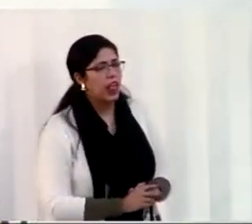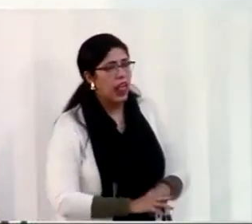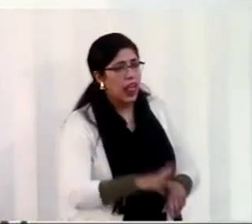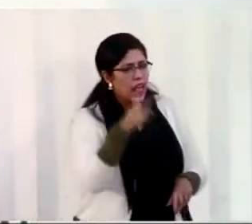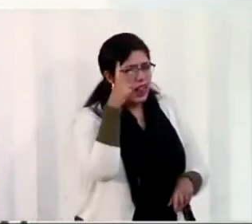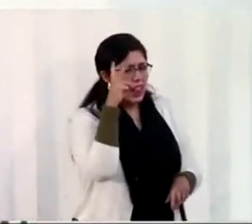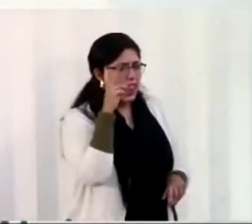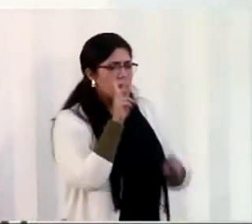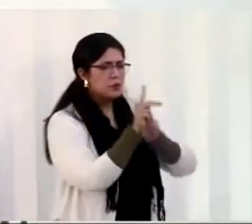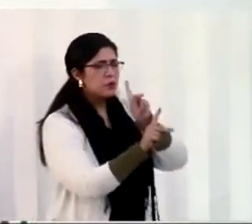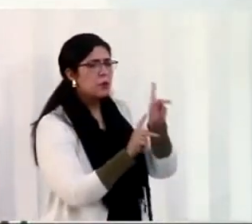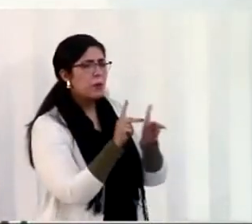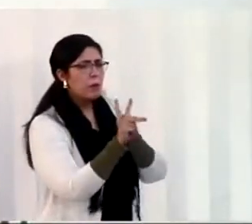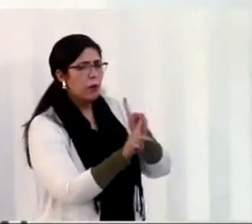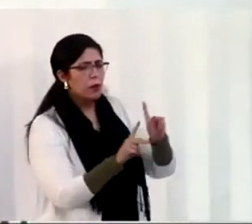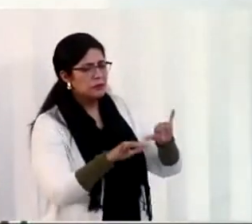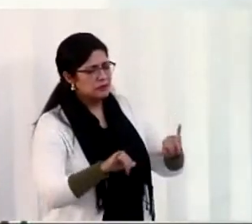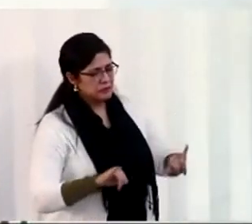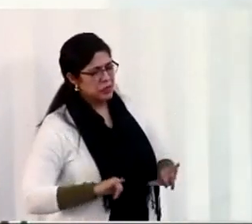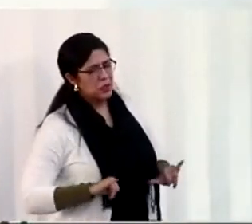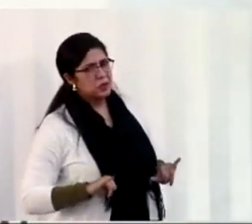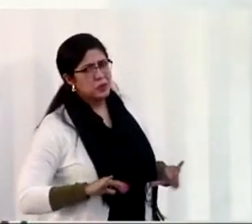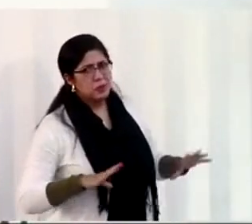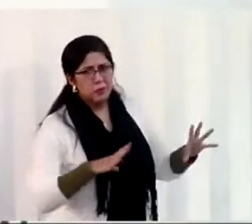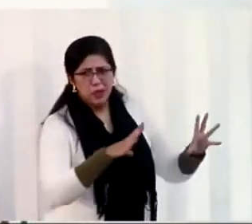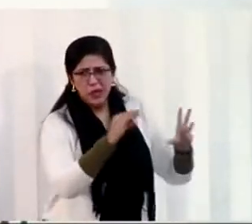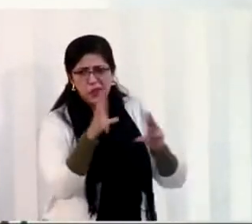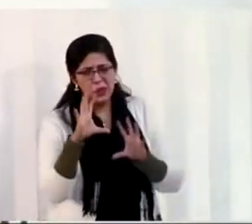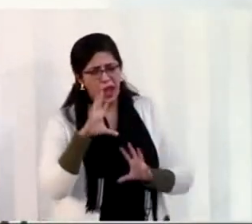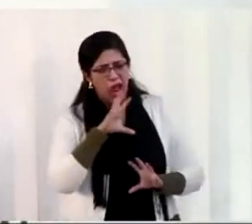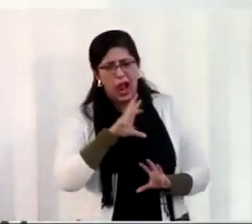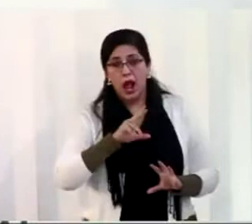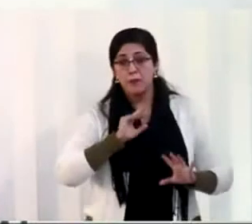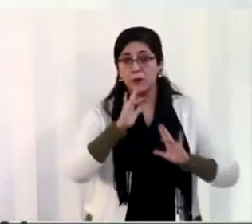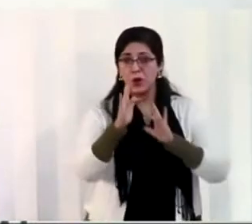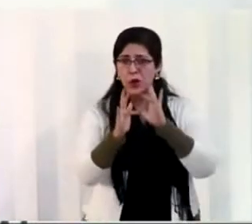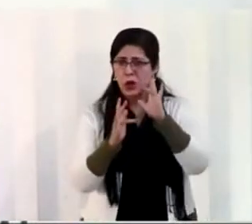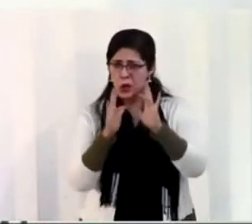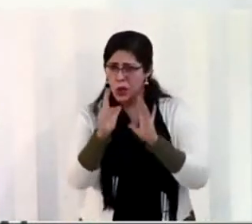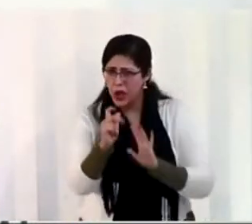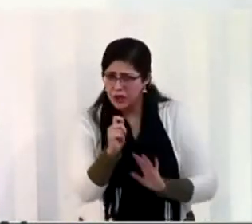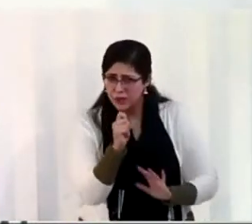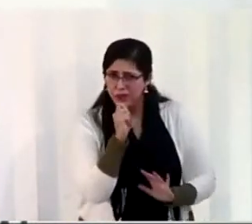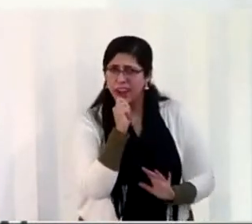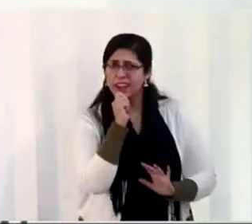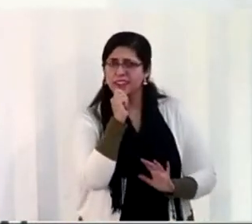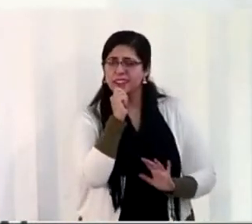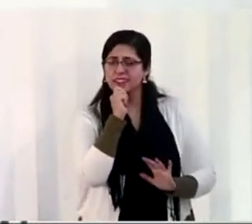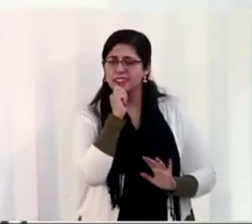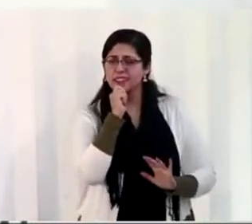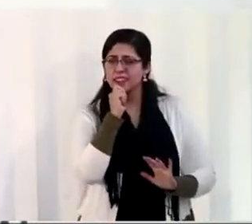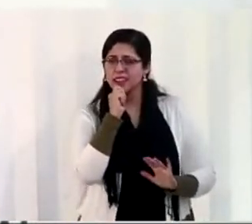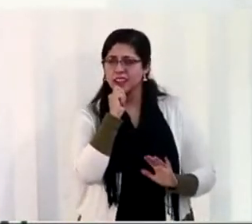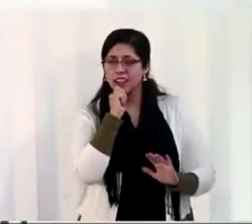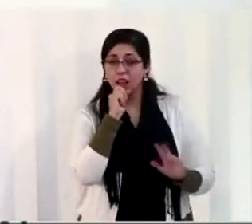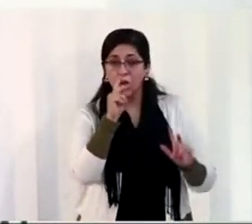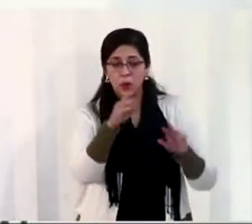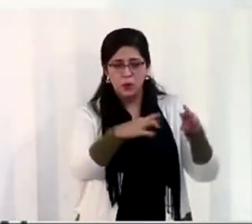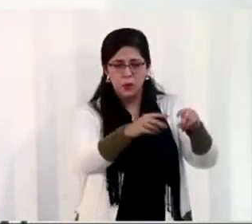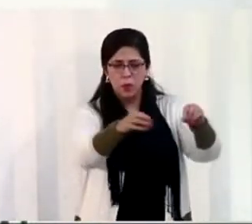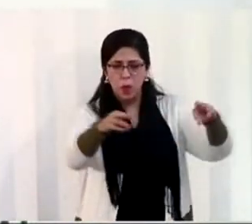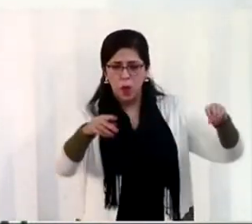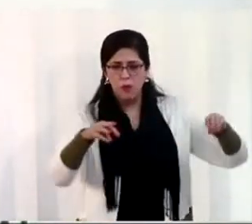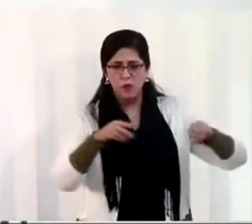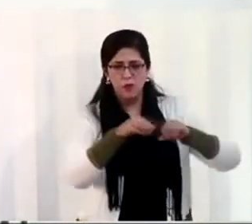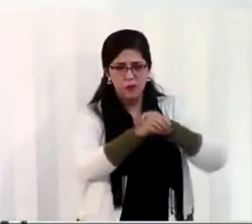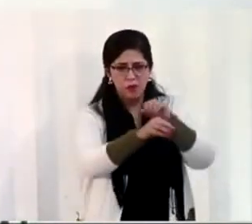afeição quando eras jovem, e do teu amor quando noiva, e de como me seguias no deserto, numa terra em que